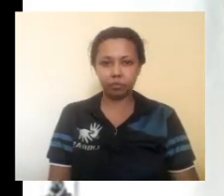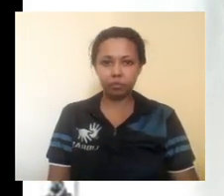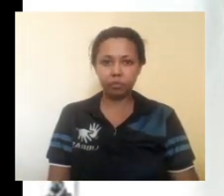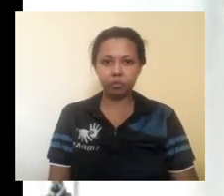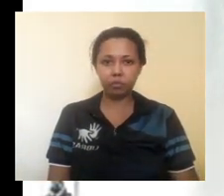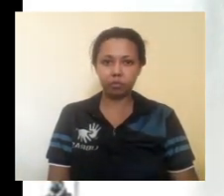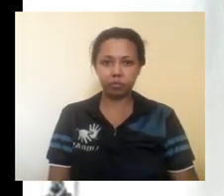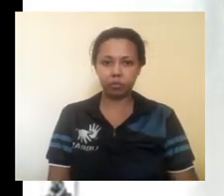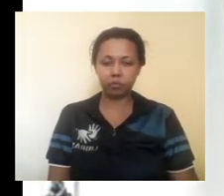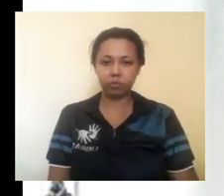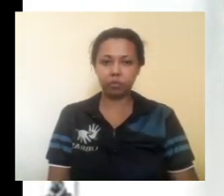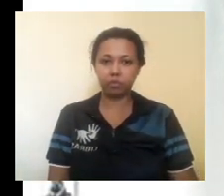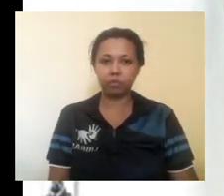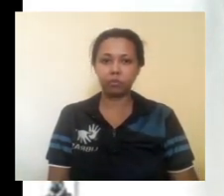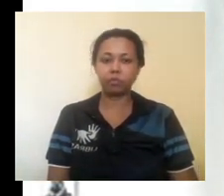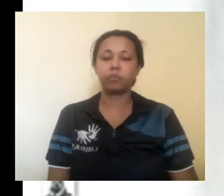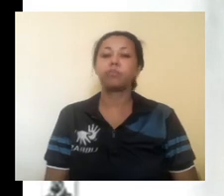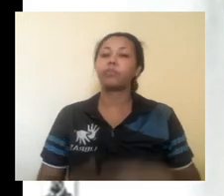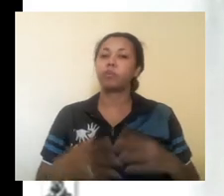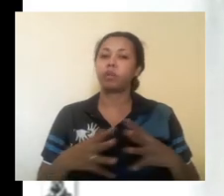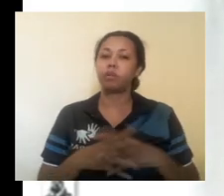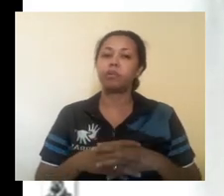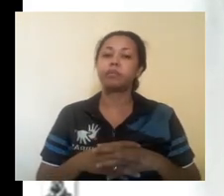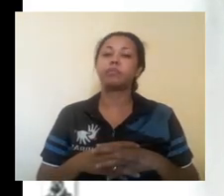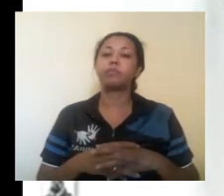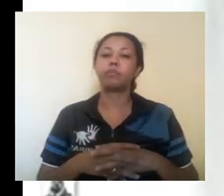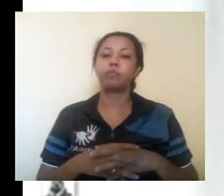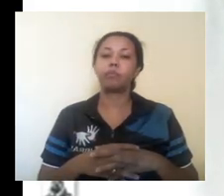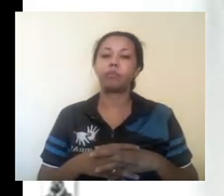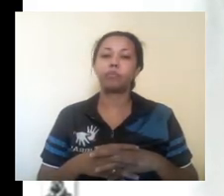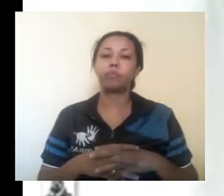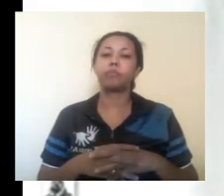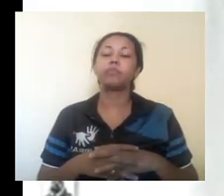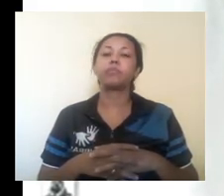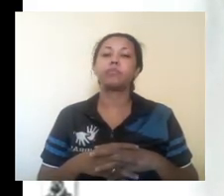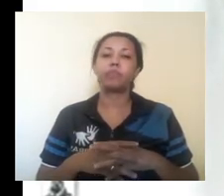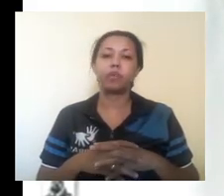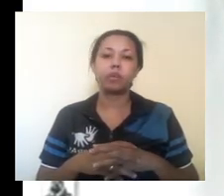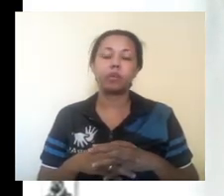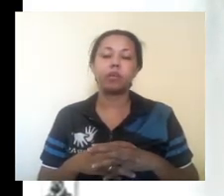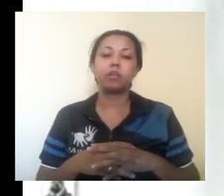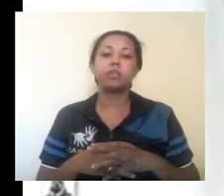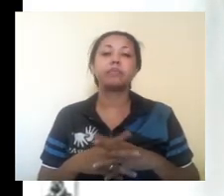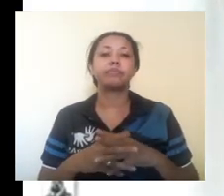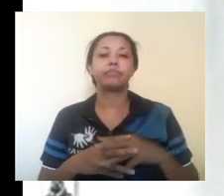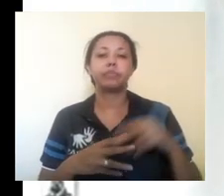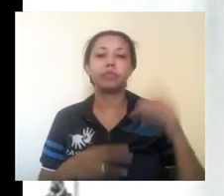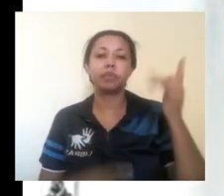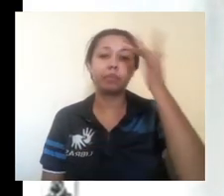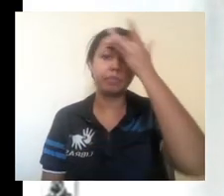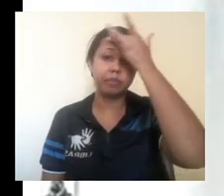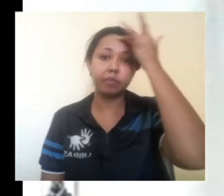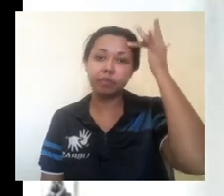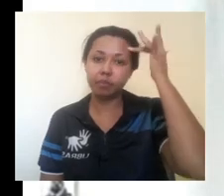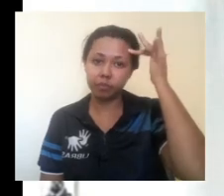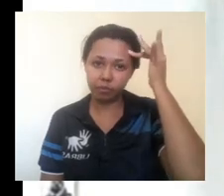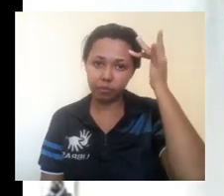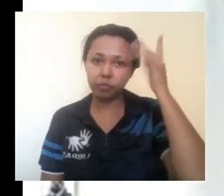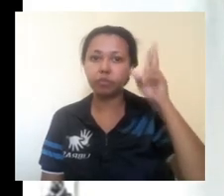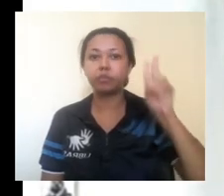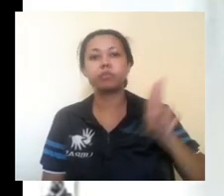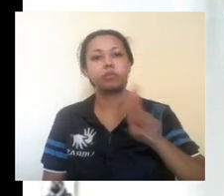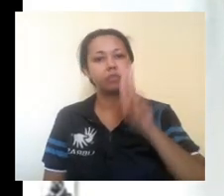vaso. Existem os vasos que são úteis e os inúteis, né? Então, aqui a gente está